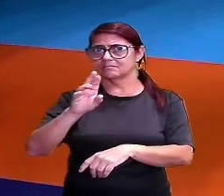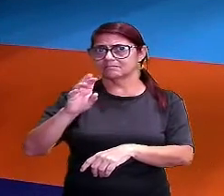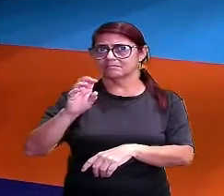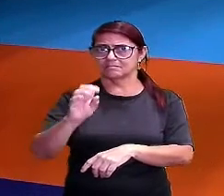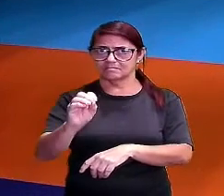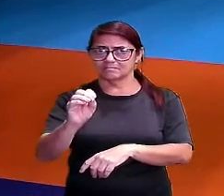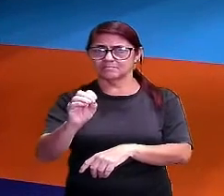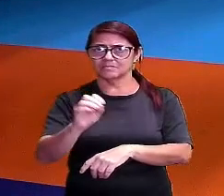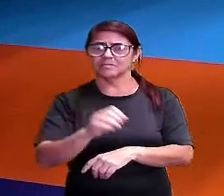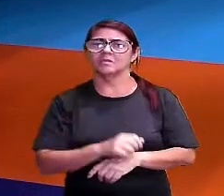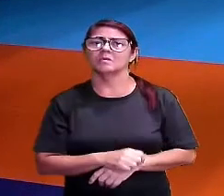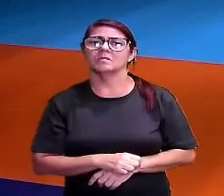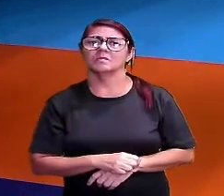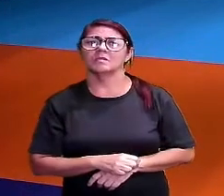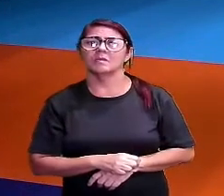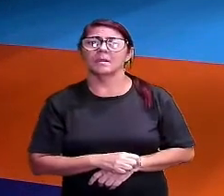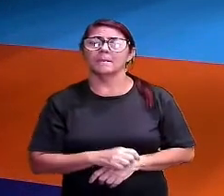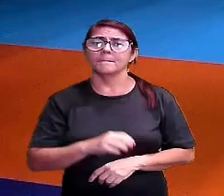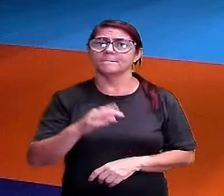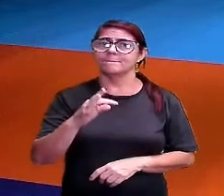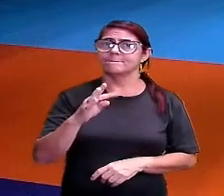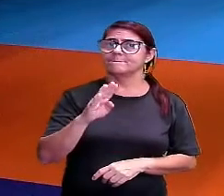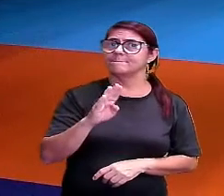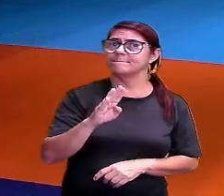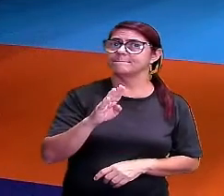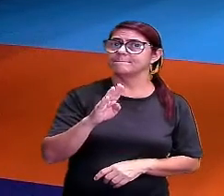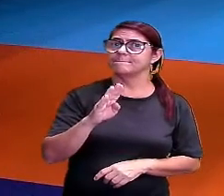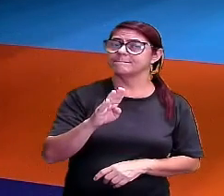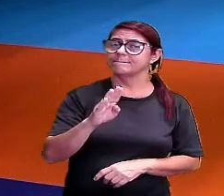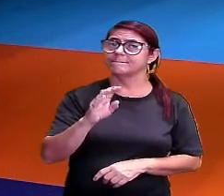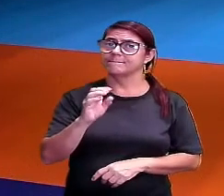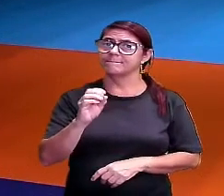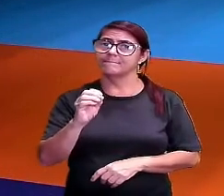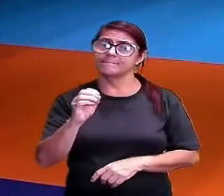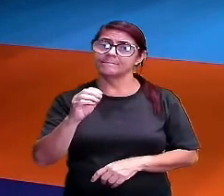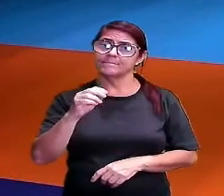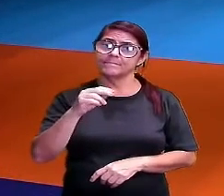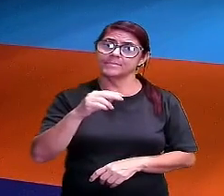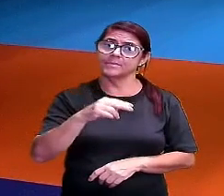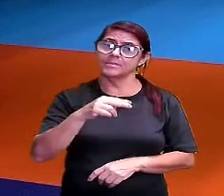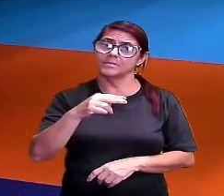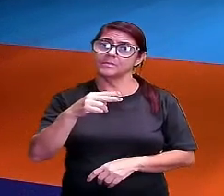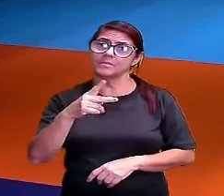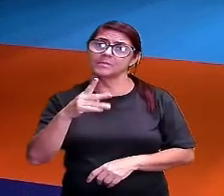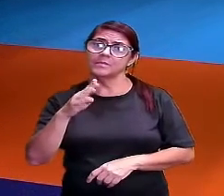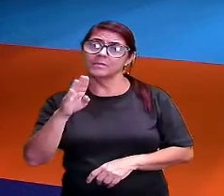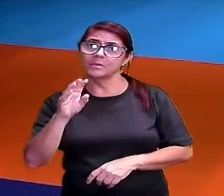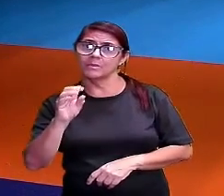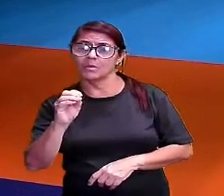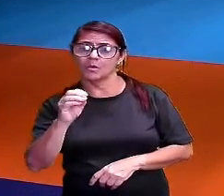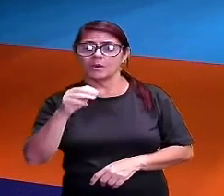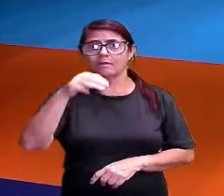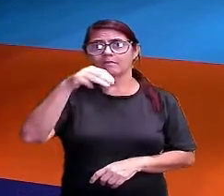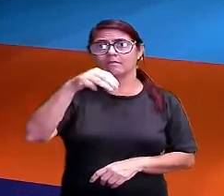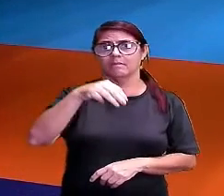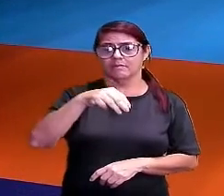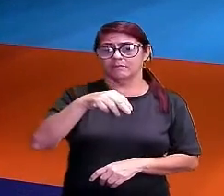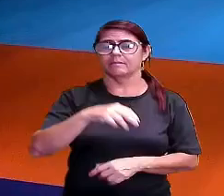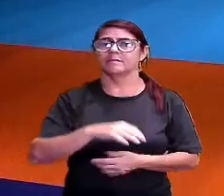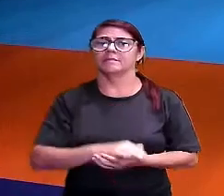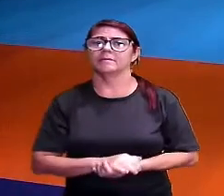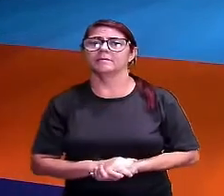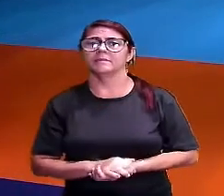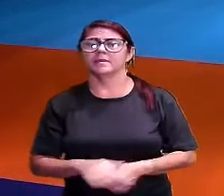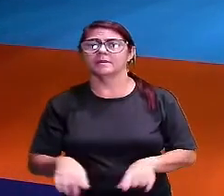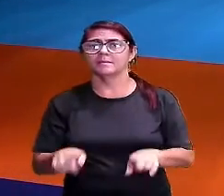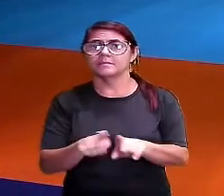Temos aqui a palavra bumbo, com a letra B, após o tracinho, então vai para o M.